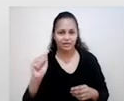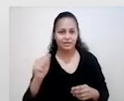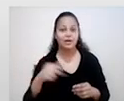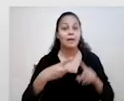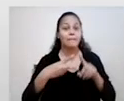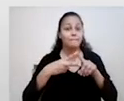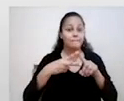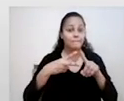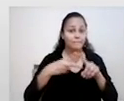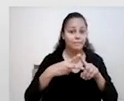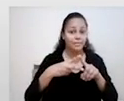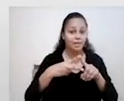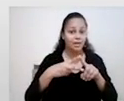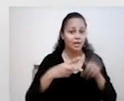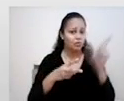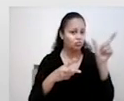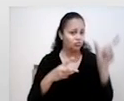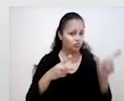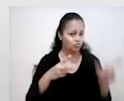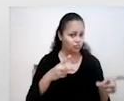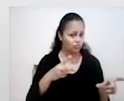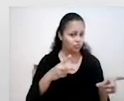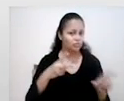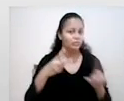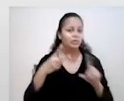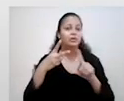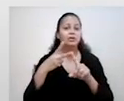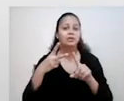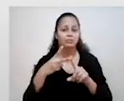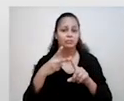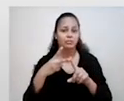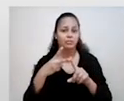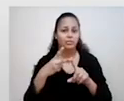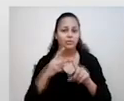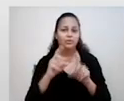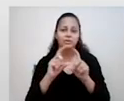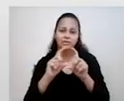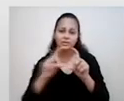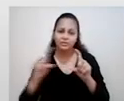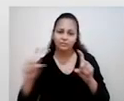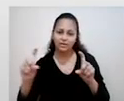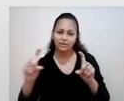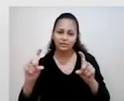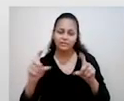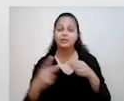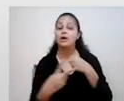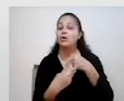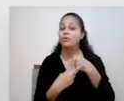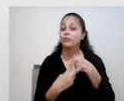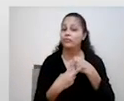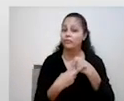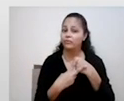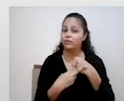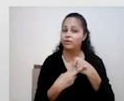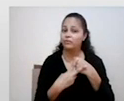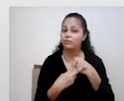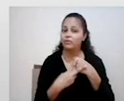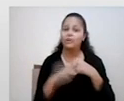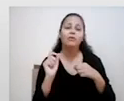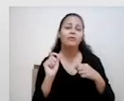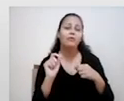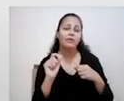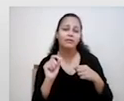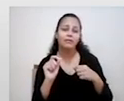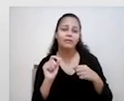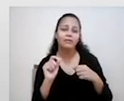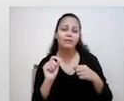e depois o meu predicado. E mesmo assim, como que vai estar o meu predicado? Primeiro o verbo e depois o complemento dele. Né? Que seria